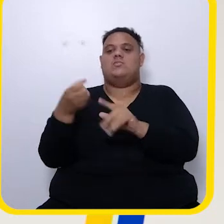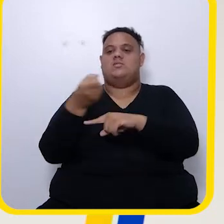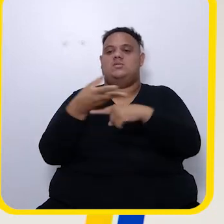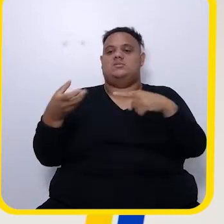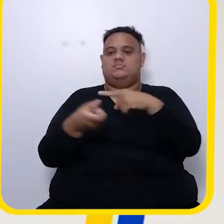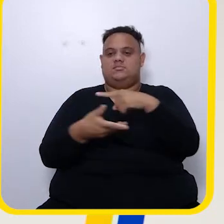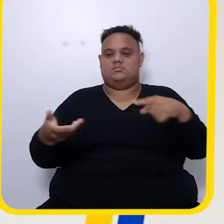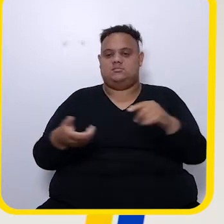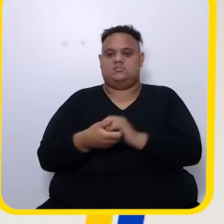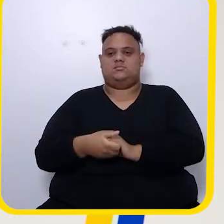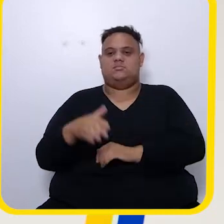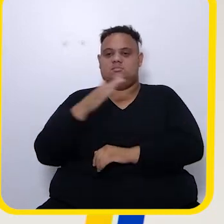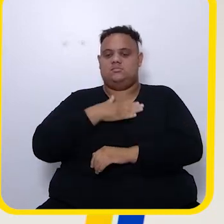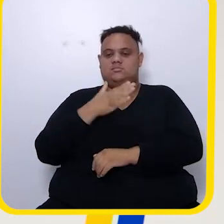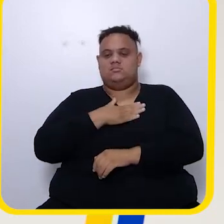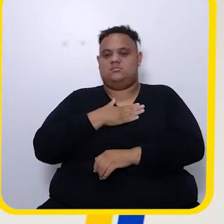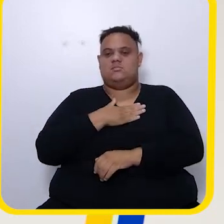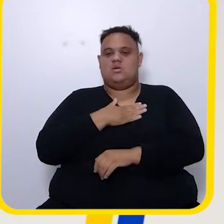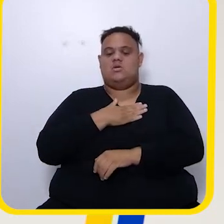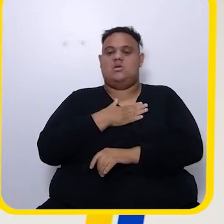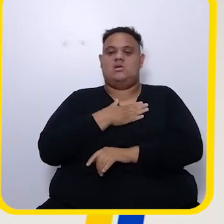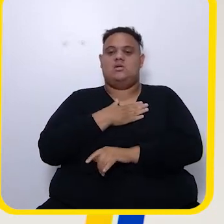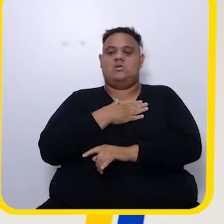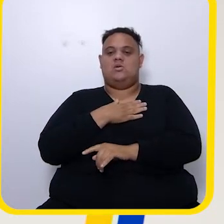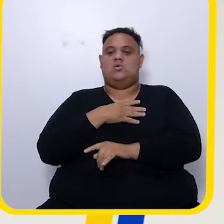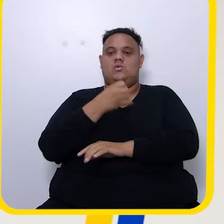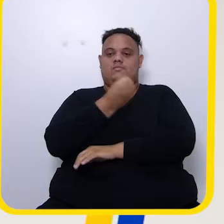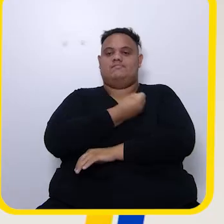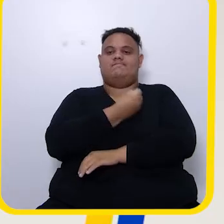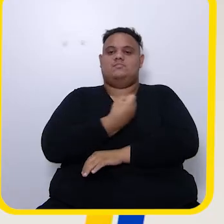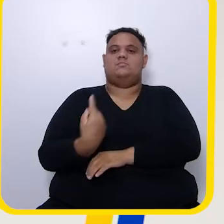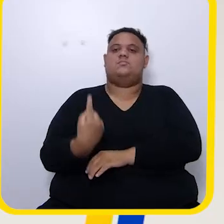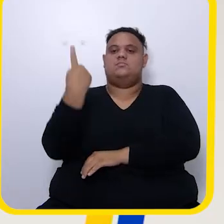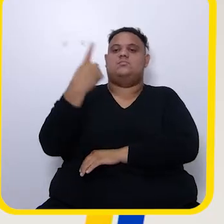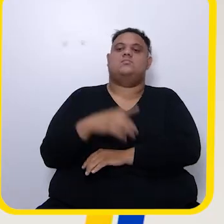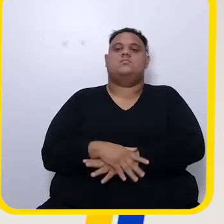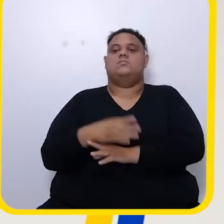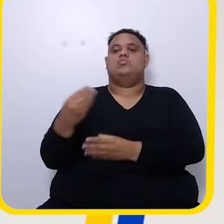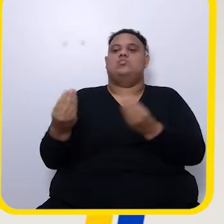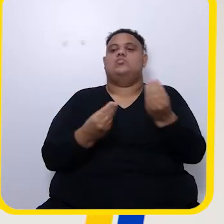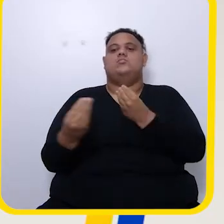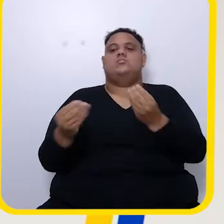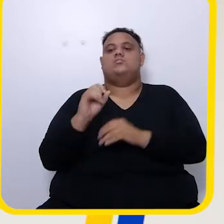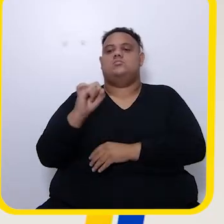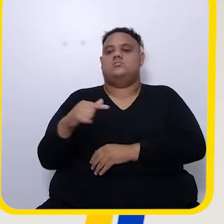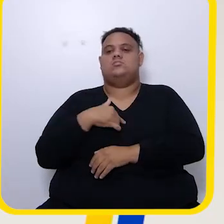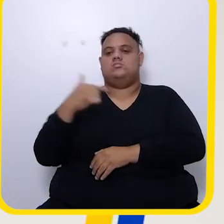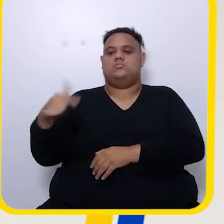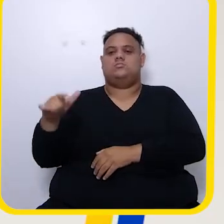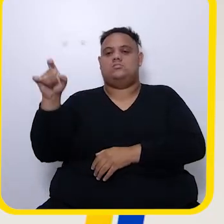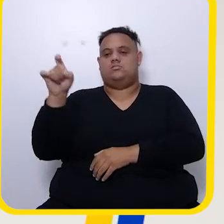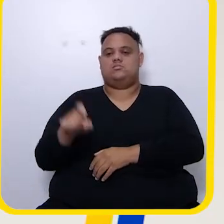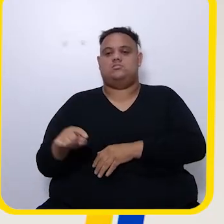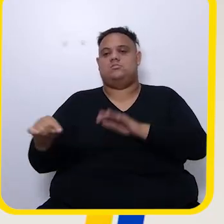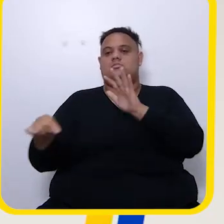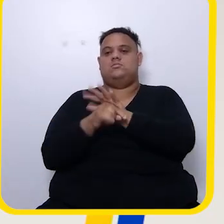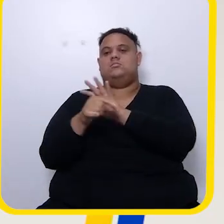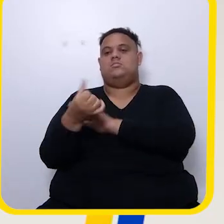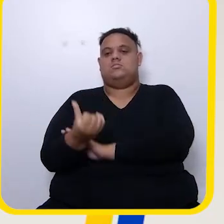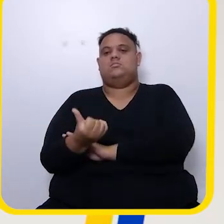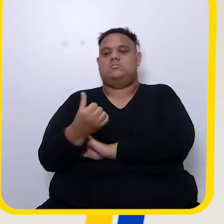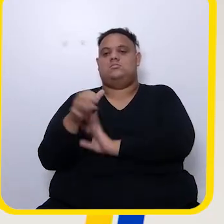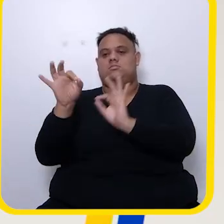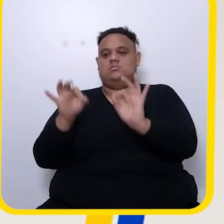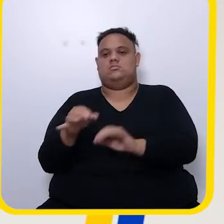gente, o meu denominador é 1. Ou seja, é como se não tivesse nem x e nem x menos 6.